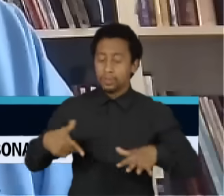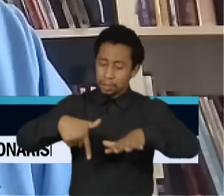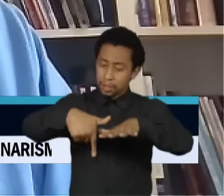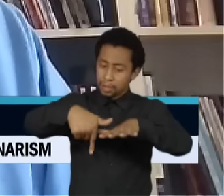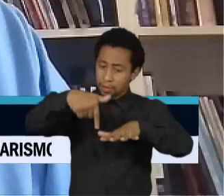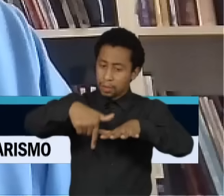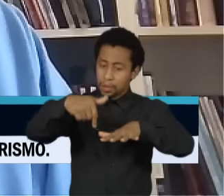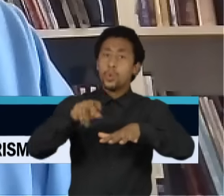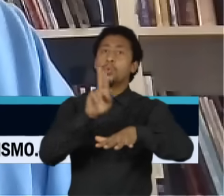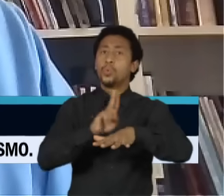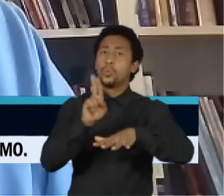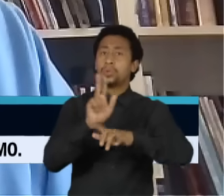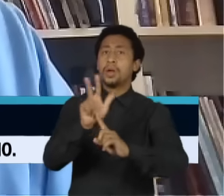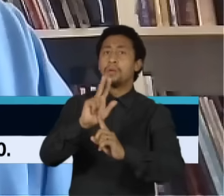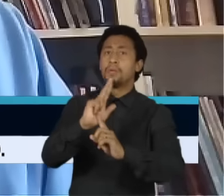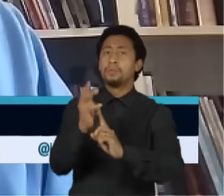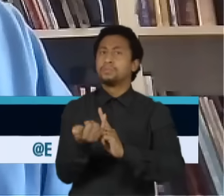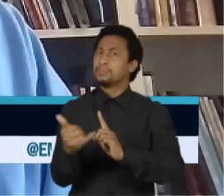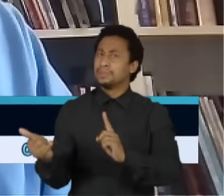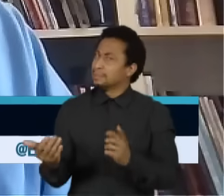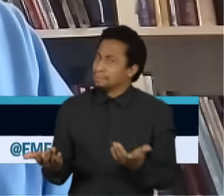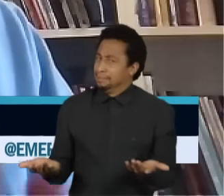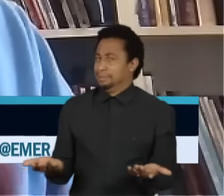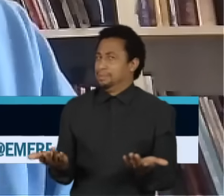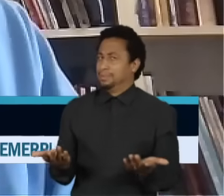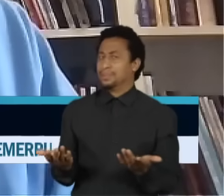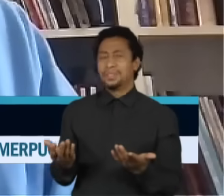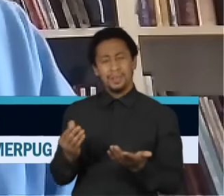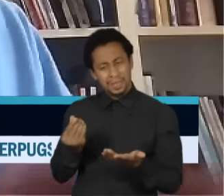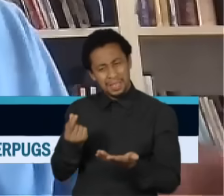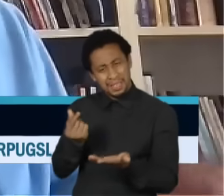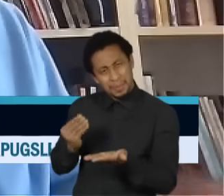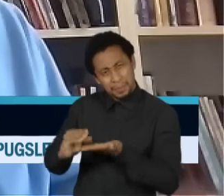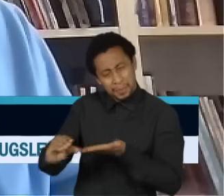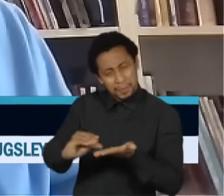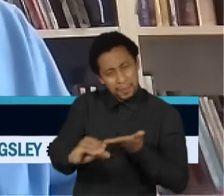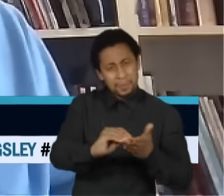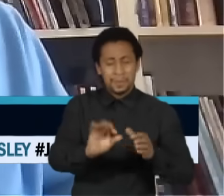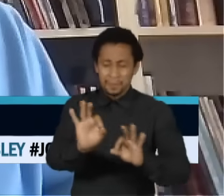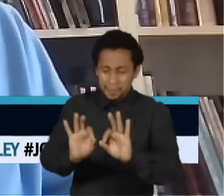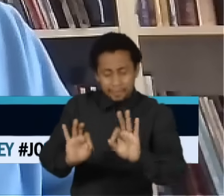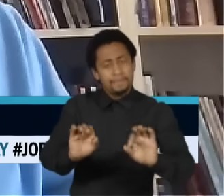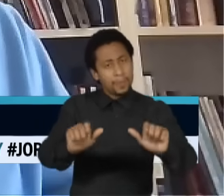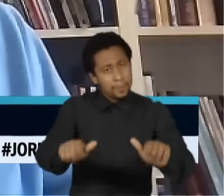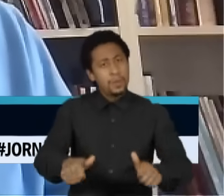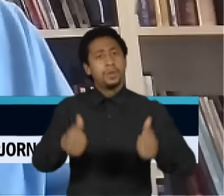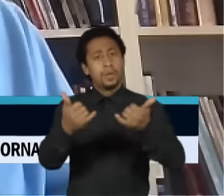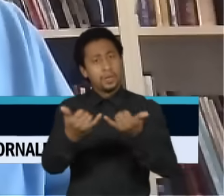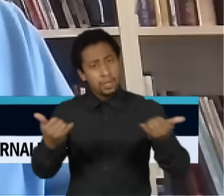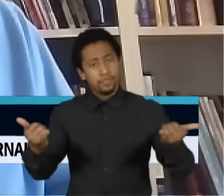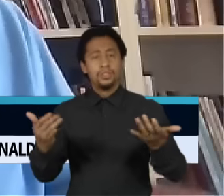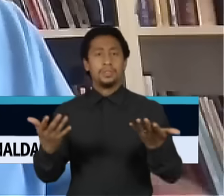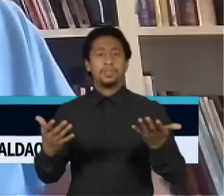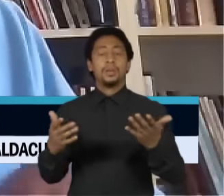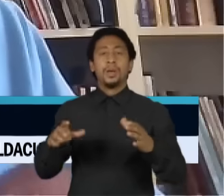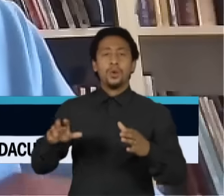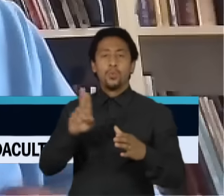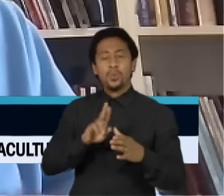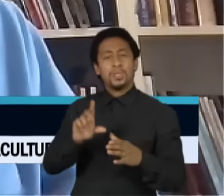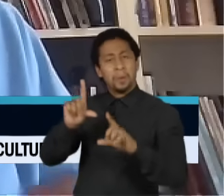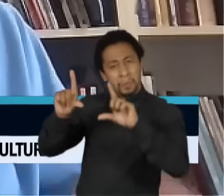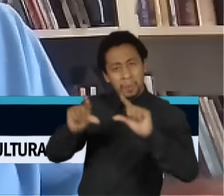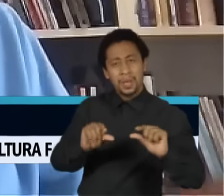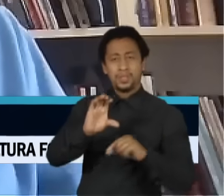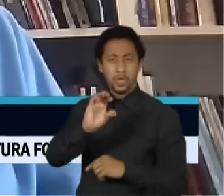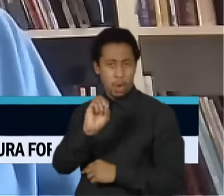eólica, fazer transições energéticas para a energia de baixo carbono, cada vez mais energia de ondas, né, e outras